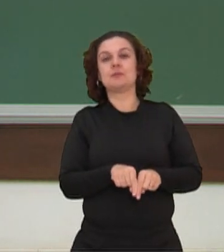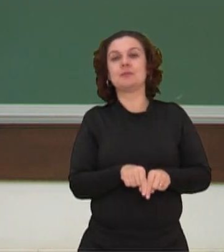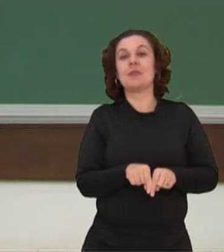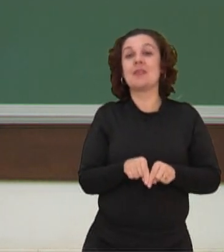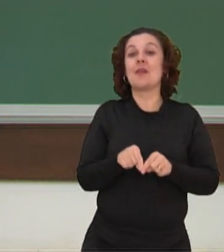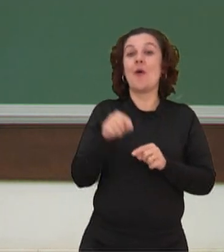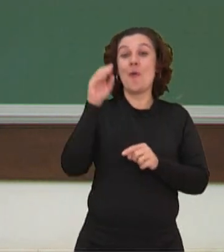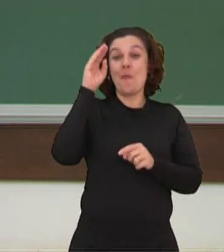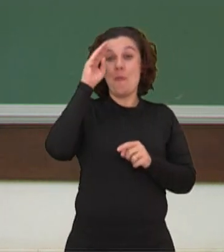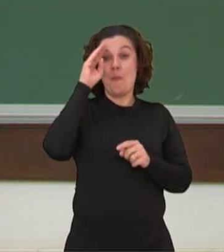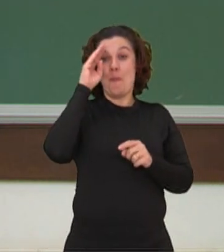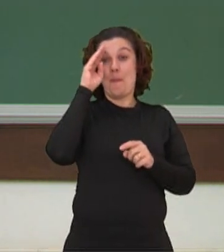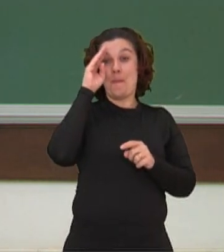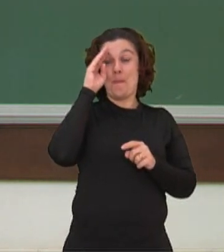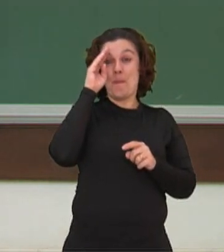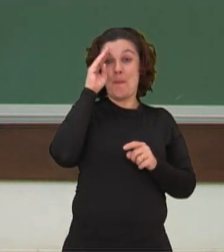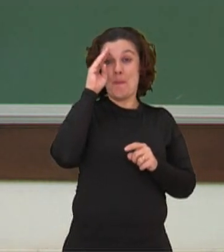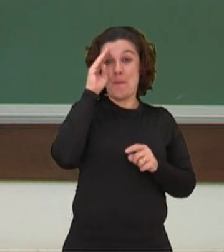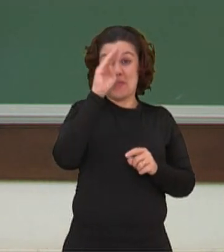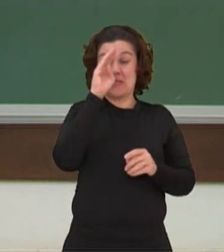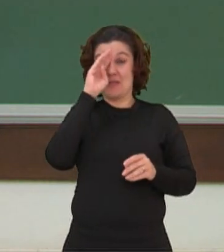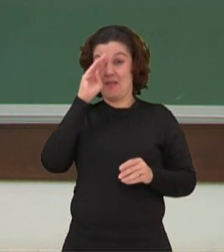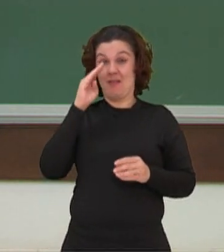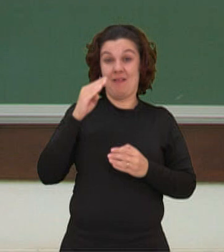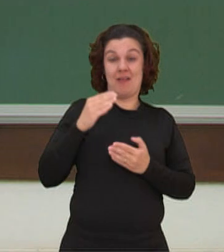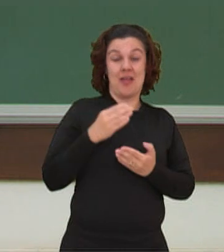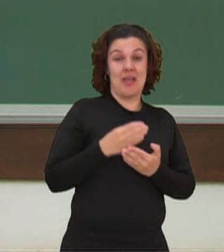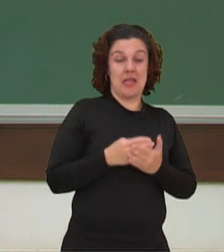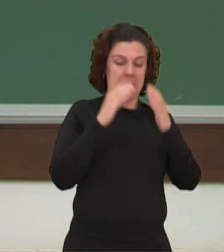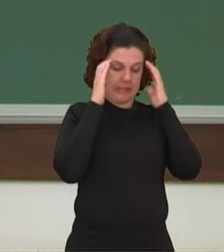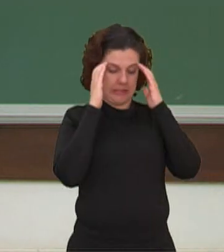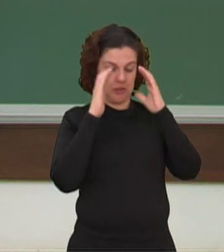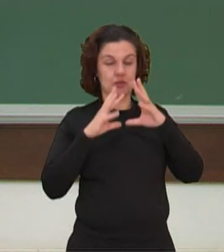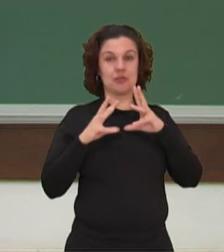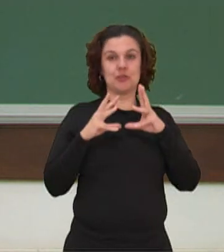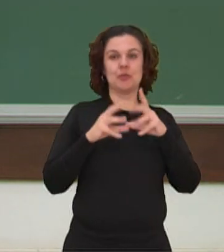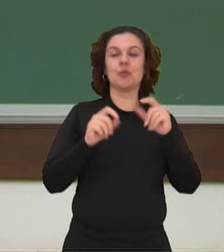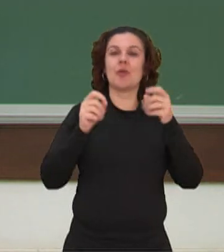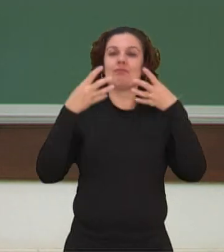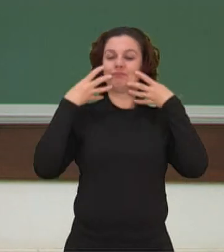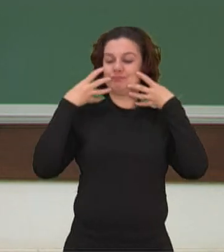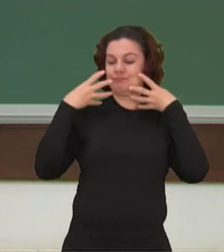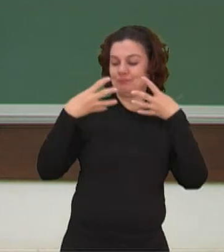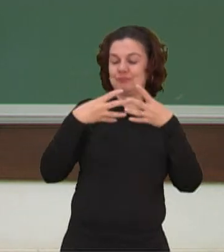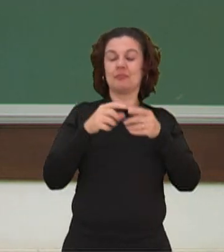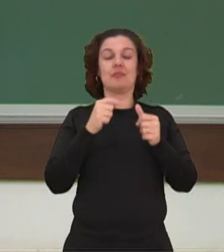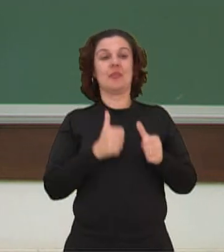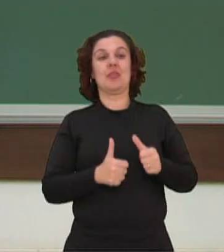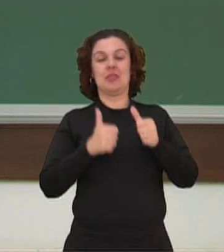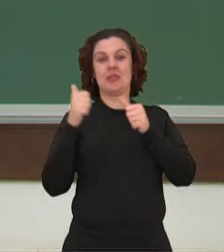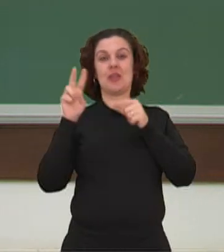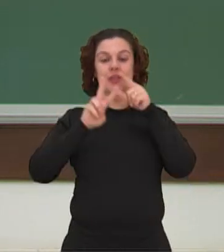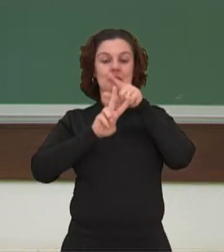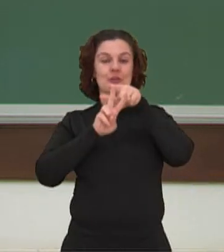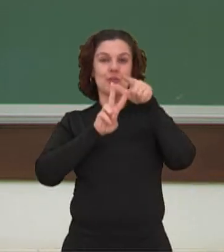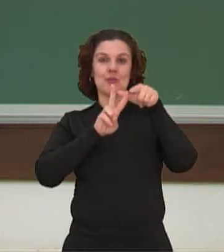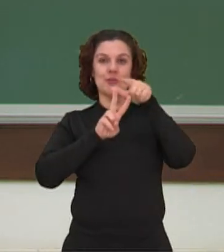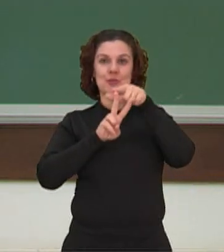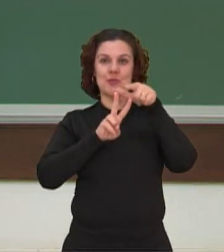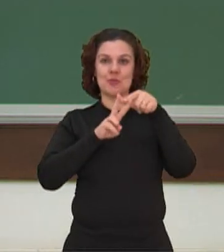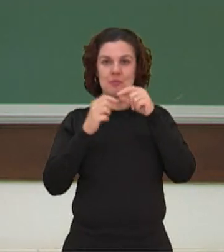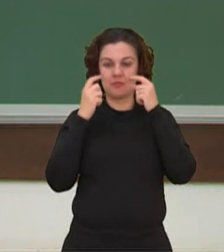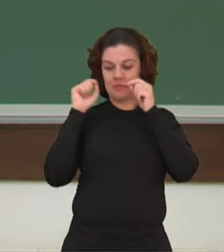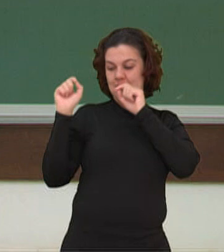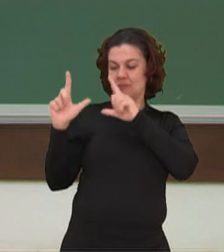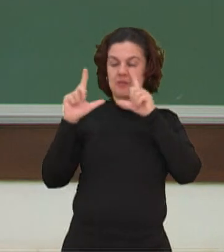principal maneira de convencer todos dessa opinião do governo é a propaganda, e aí você tem duas imagens que ilustram